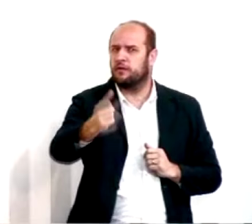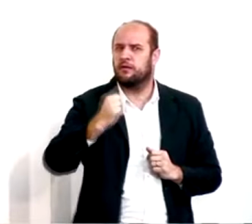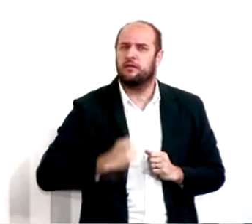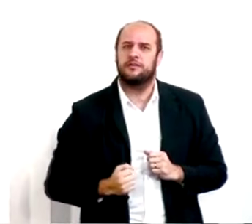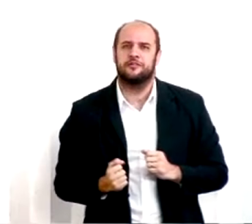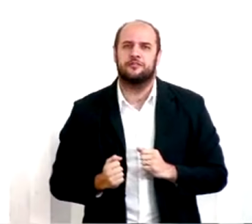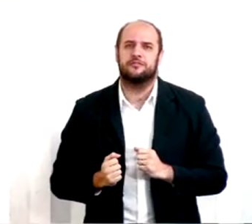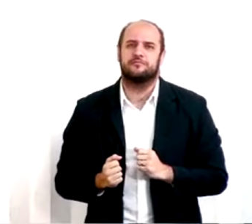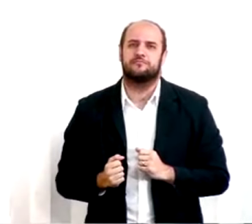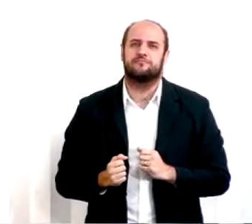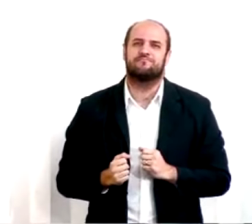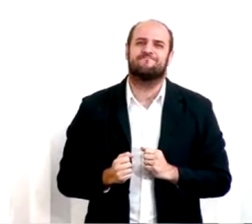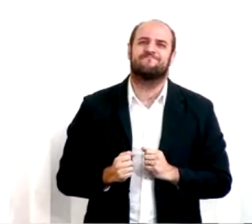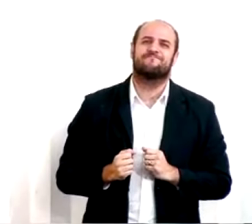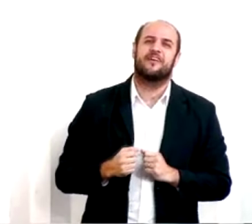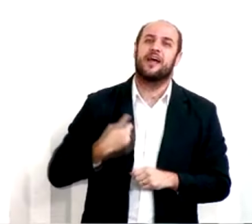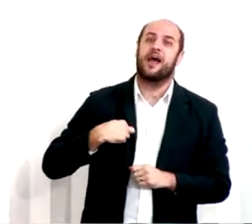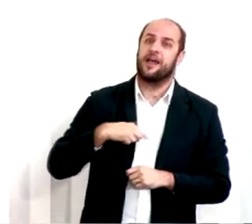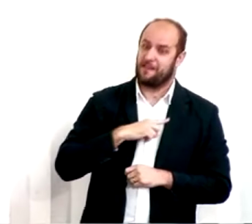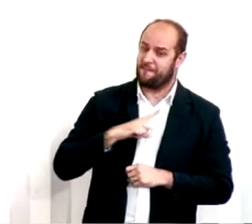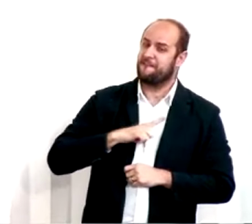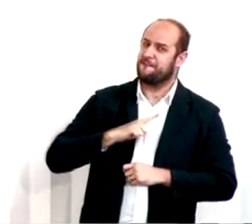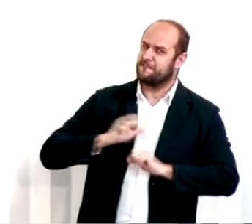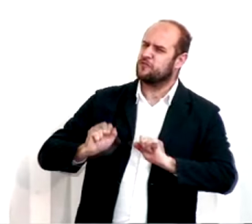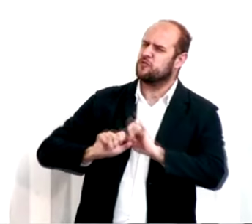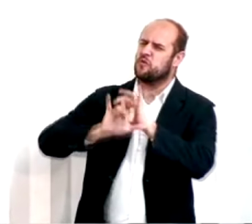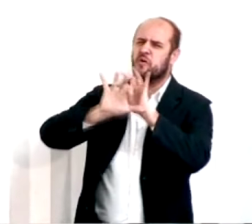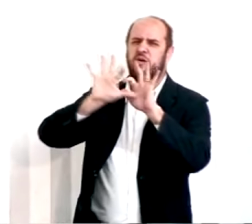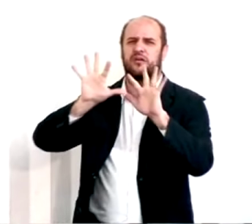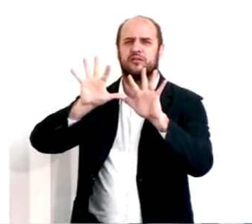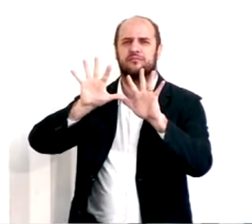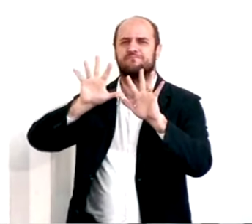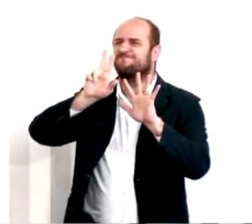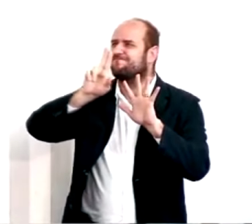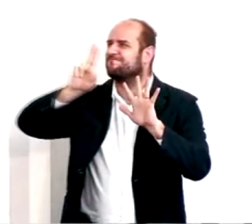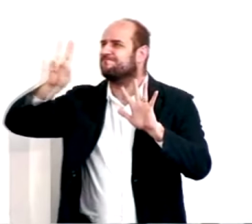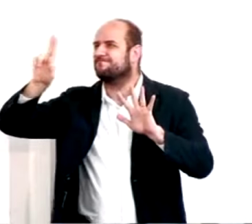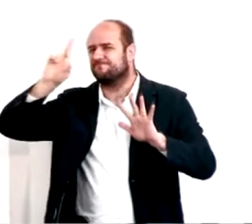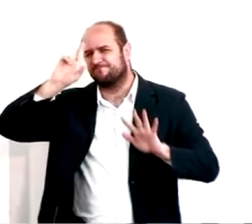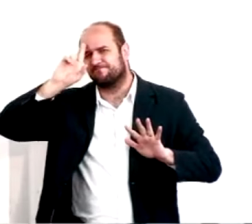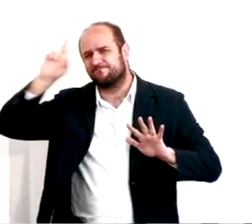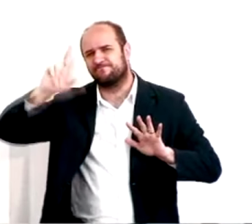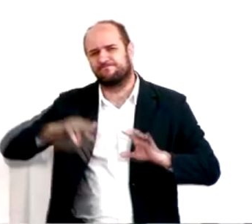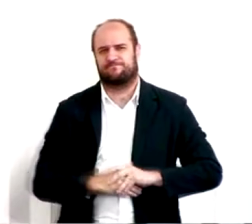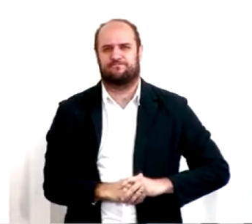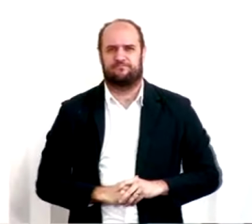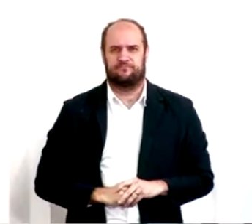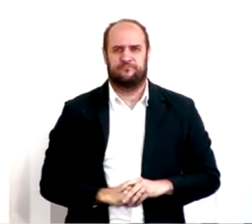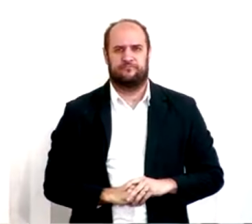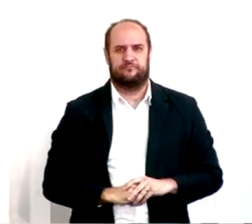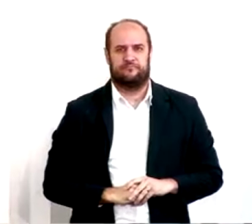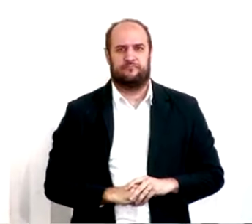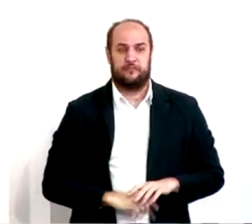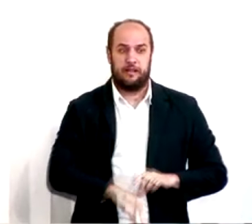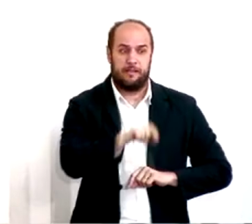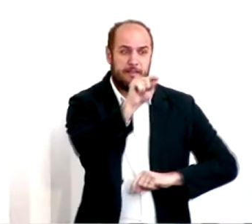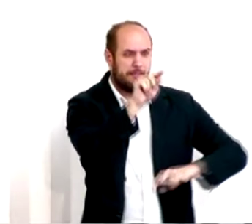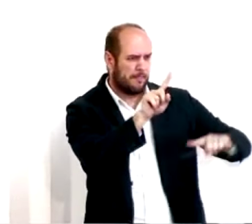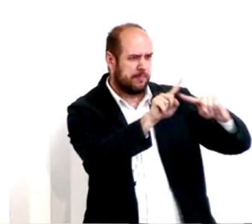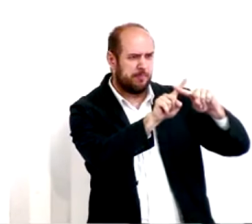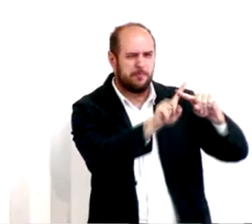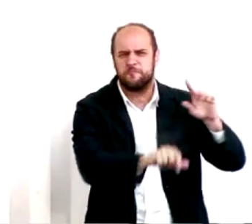e nós temos uma glória uma vergonha ele foi ridicularizado Desde o Primeiro